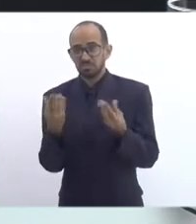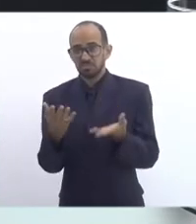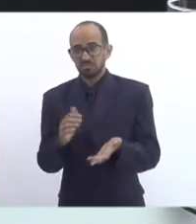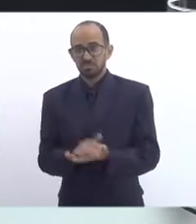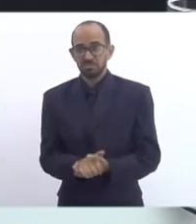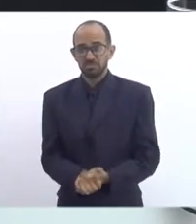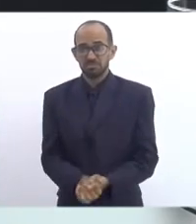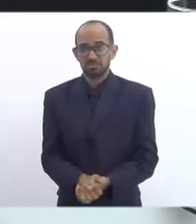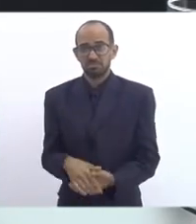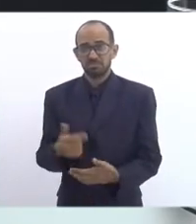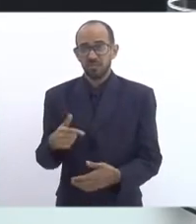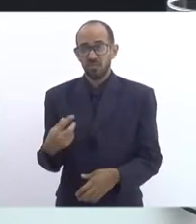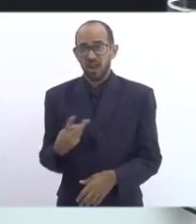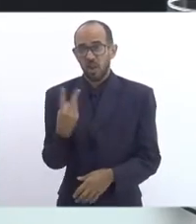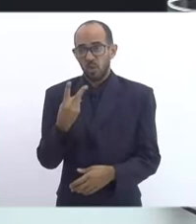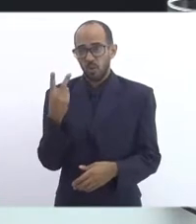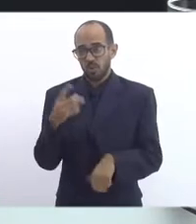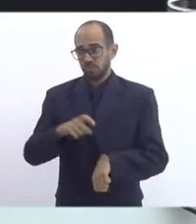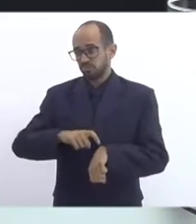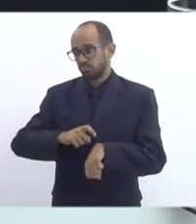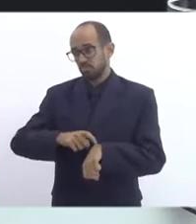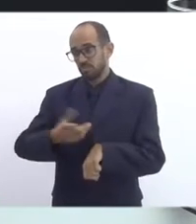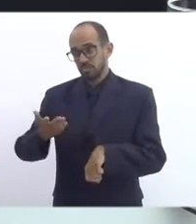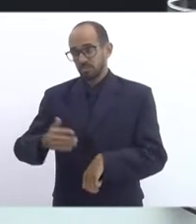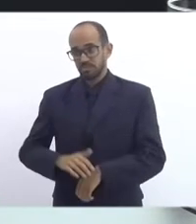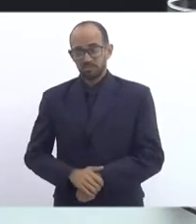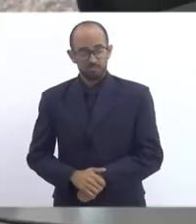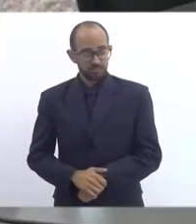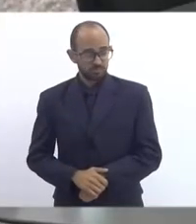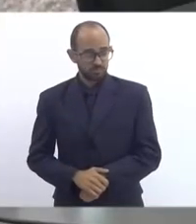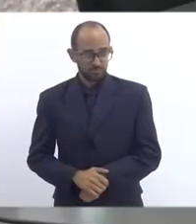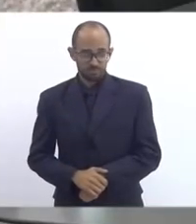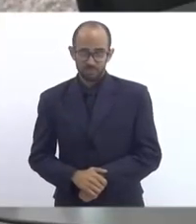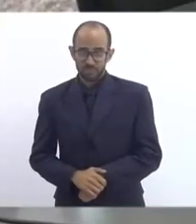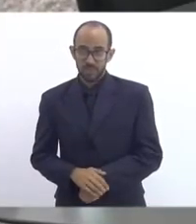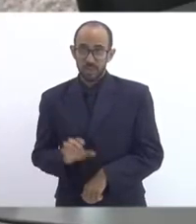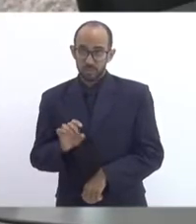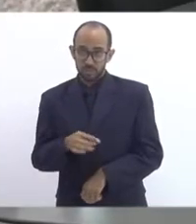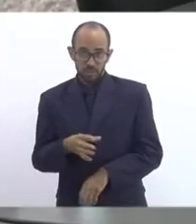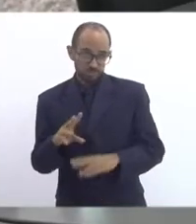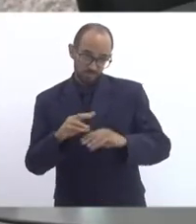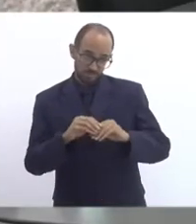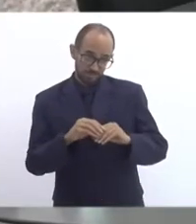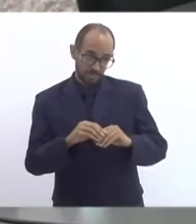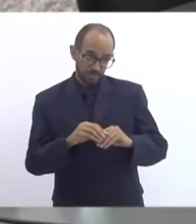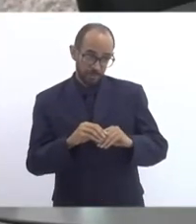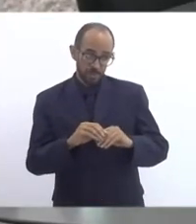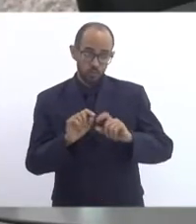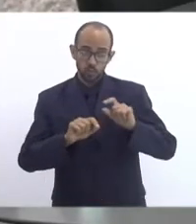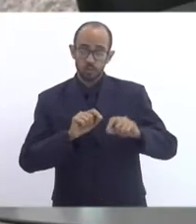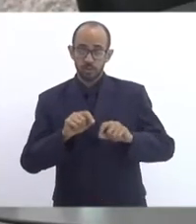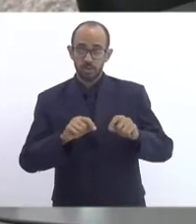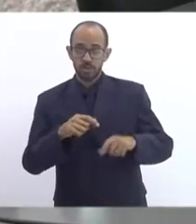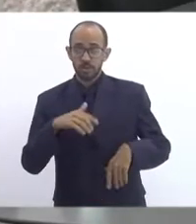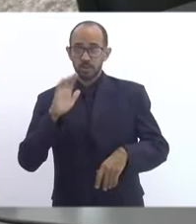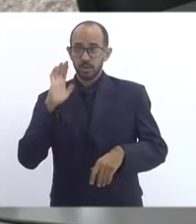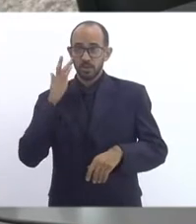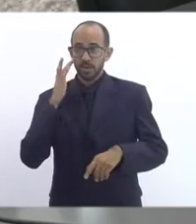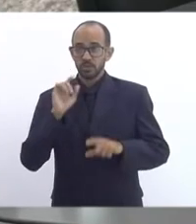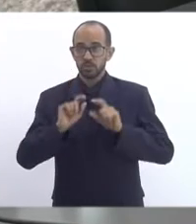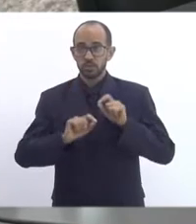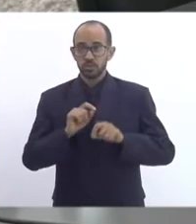tem validade nenhuma por hora. Avancemos, presidente. Eu só quero fazer um comentário. Eu acho isso de uma.